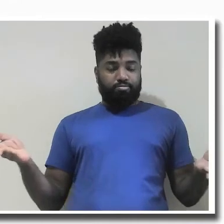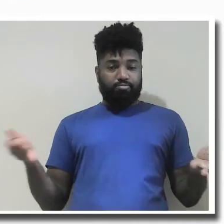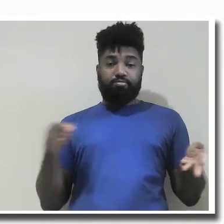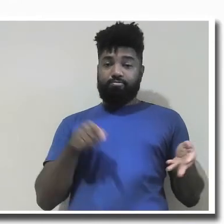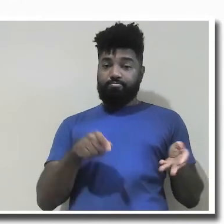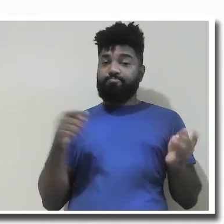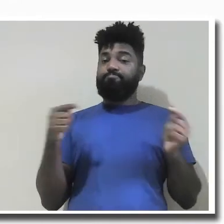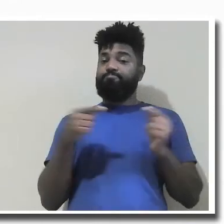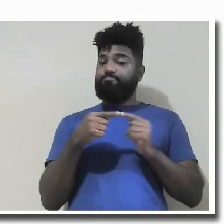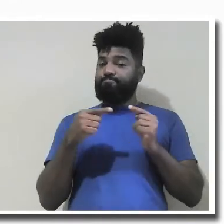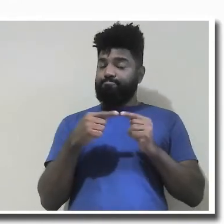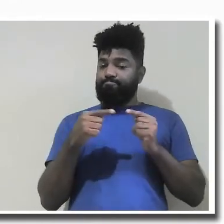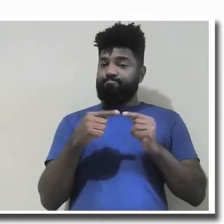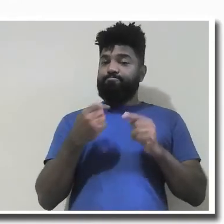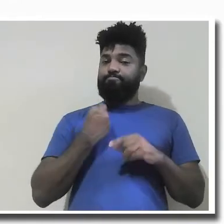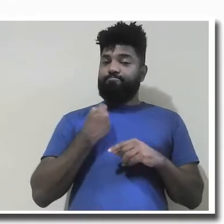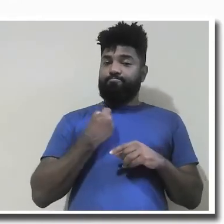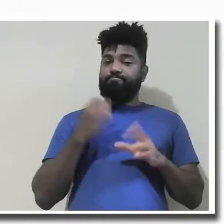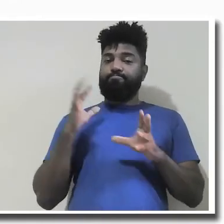equivalente ao resultado.